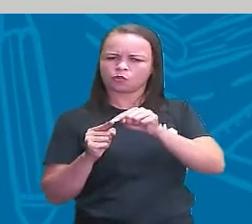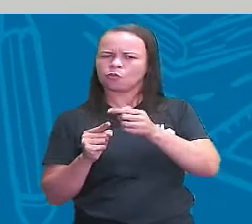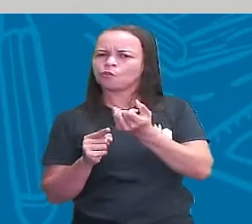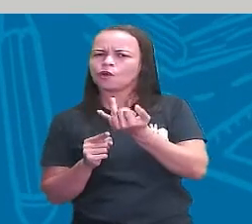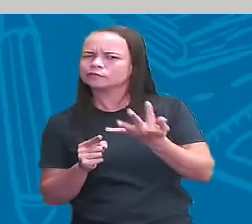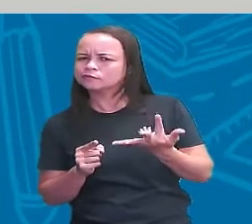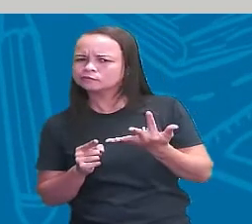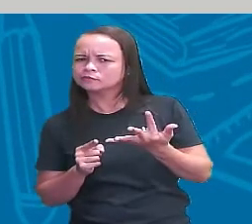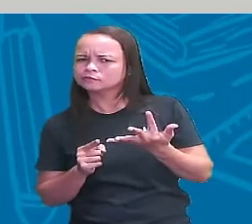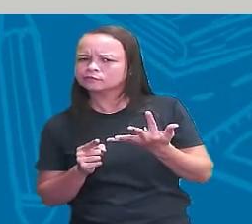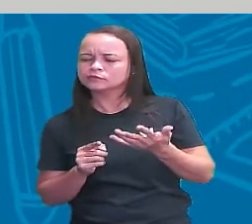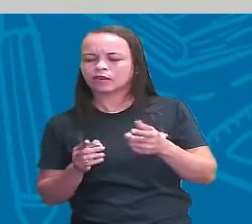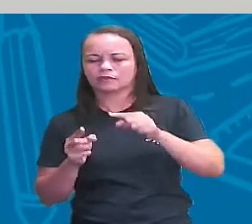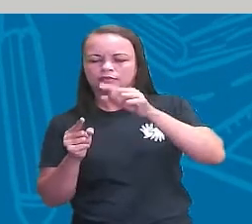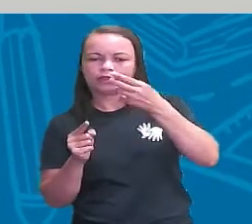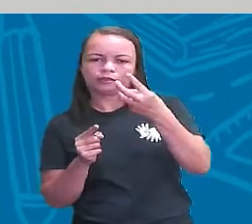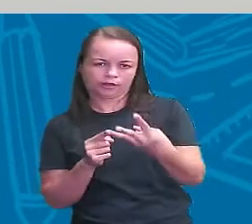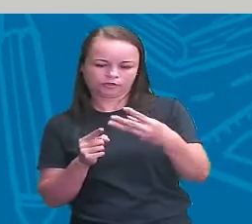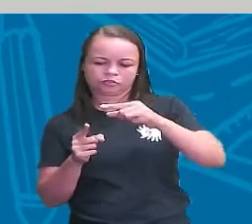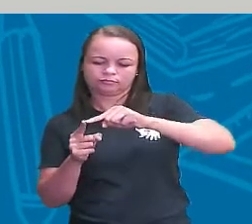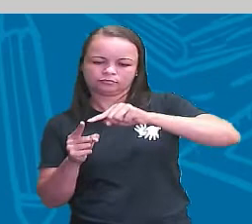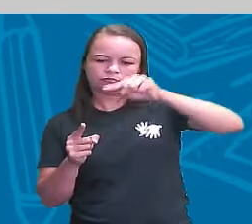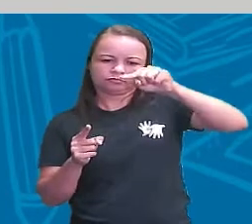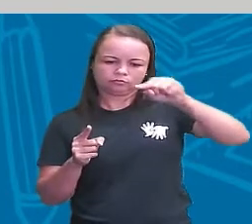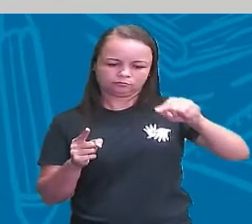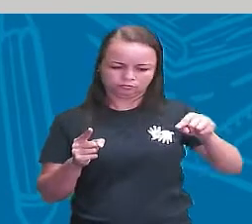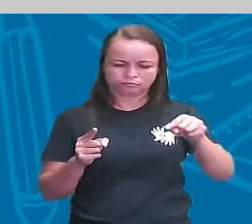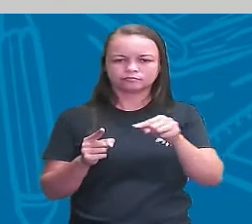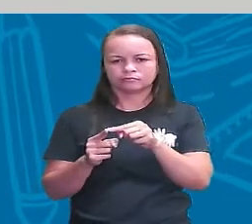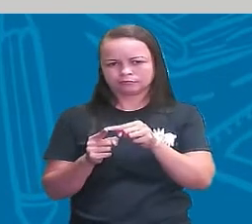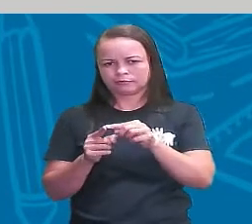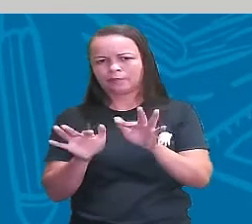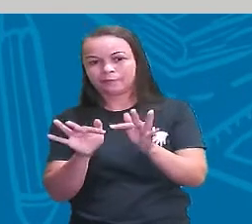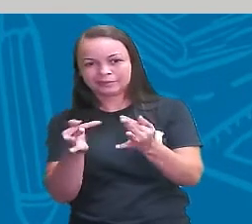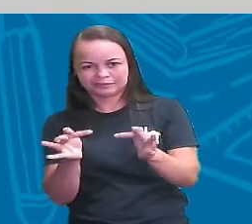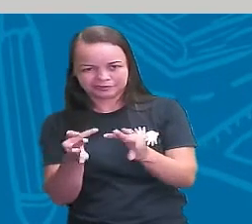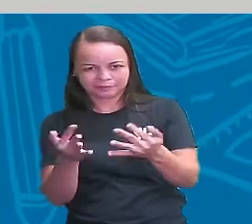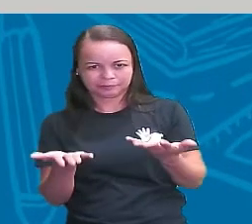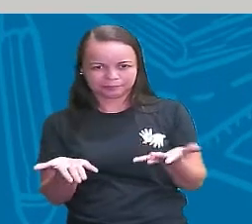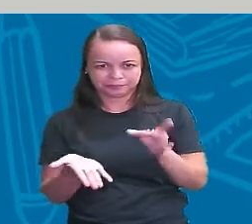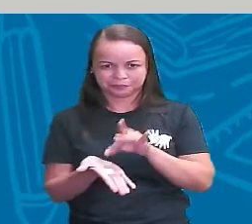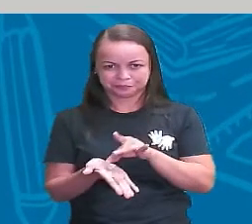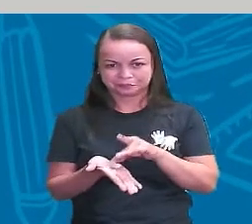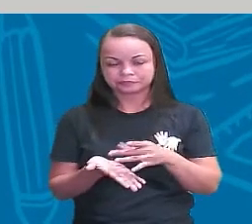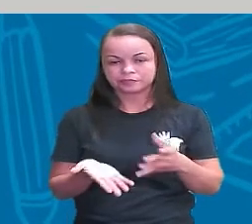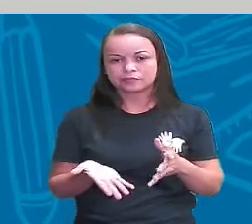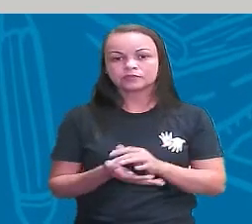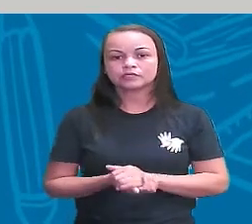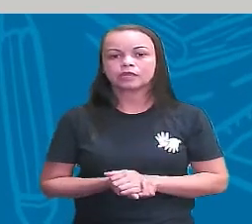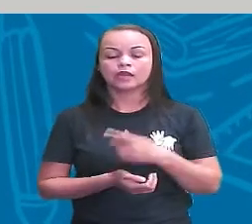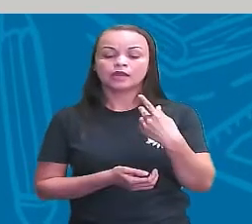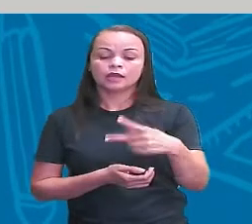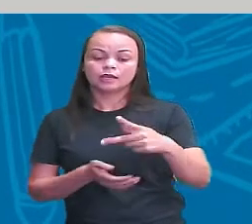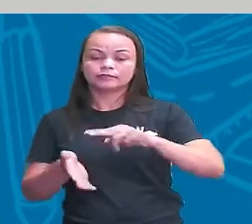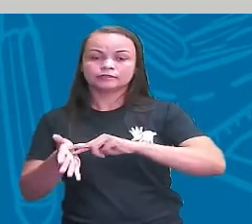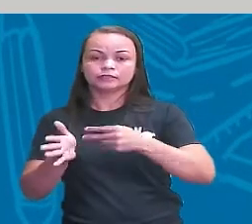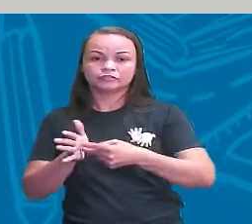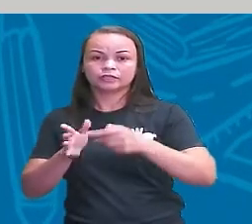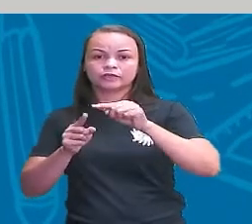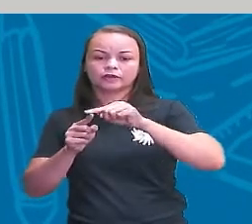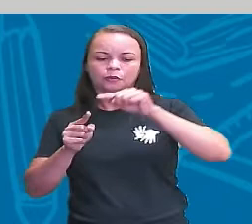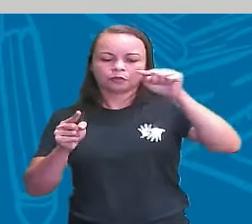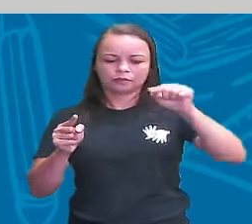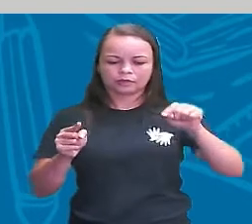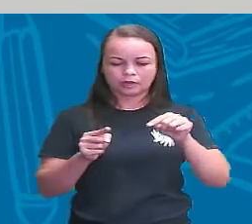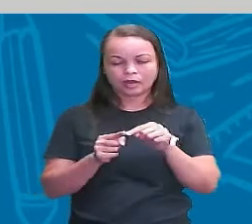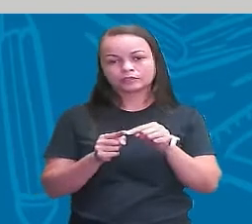lados? 3 lados, não é isso? Bem simples. Digamos que o triângulo ele pode ter o quê? 3 lados